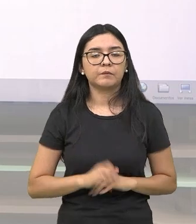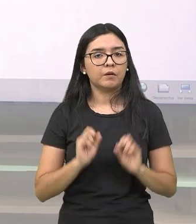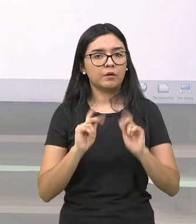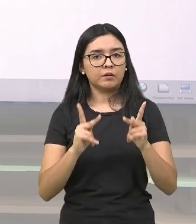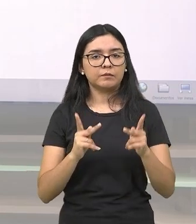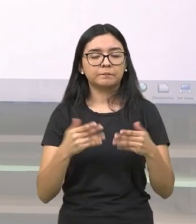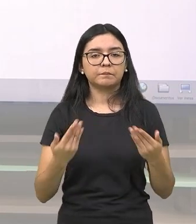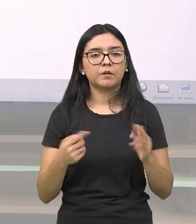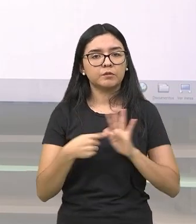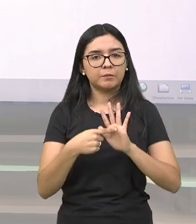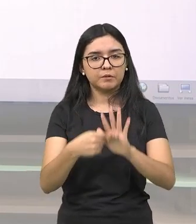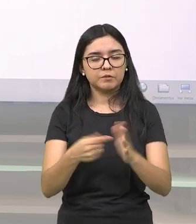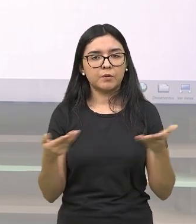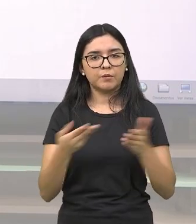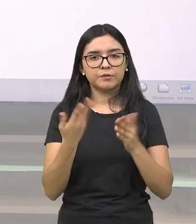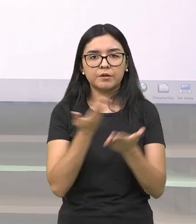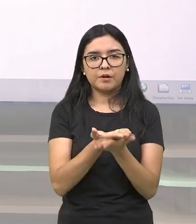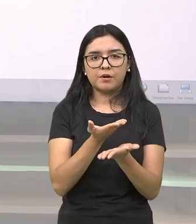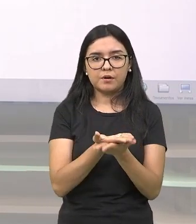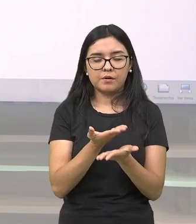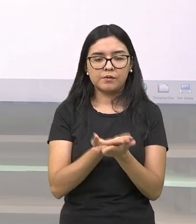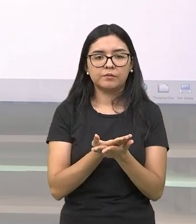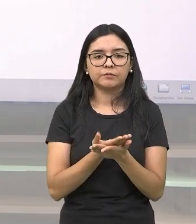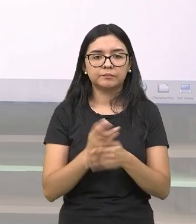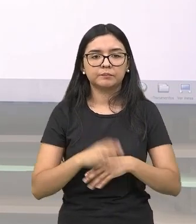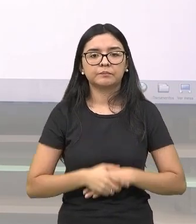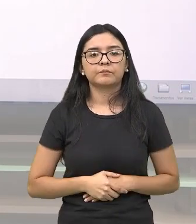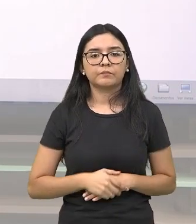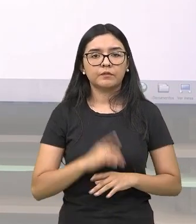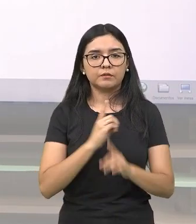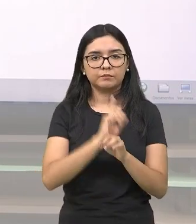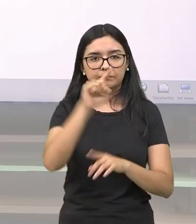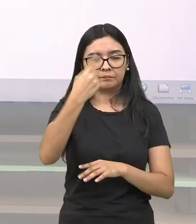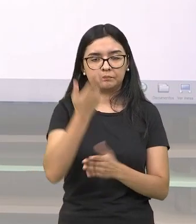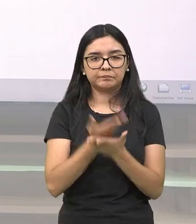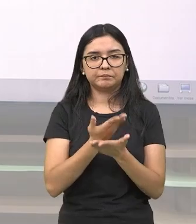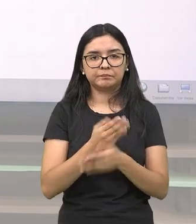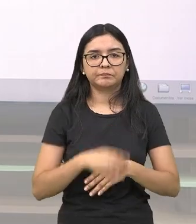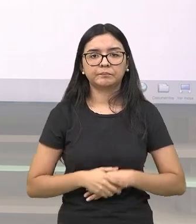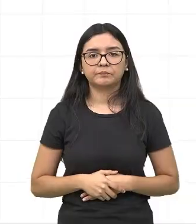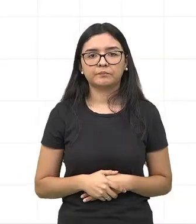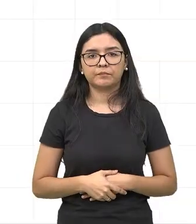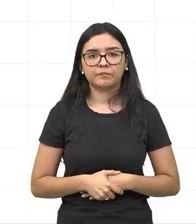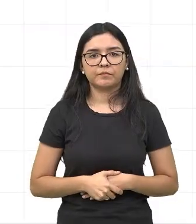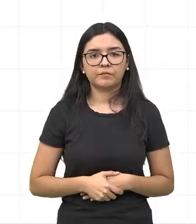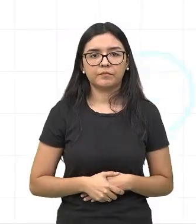bem? Era isso que eu tinha para trazer para vocês nesta aula e aguardo vocês em um próximo momento.